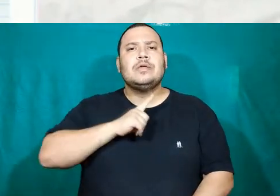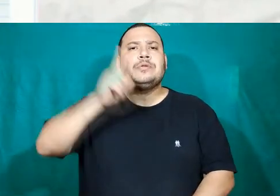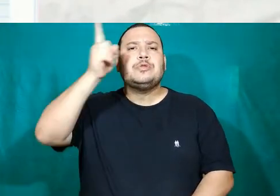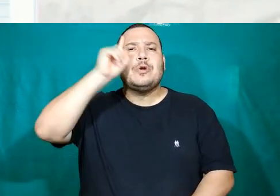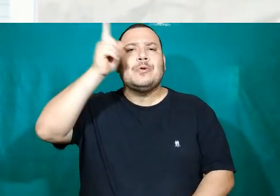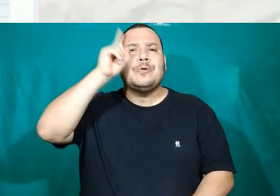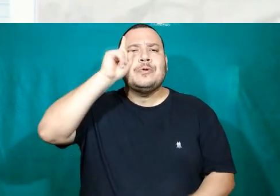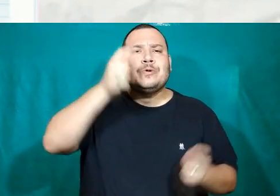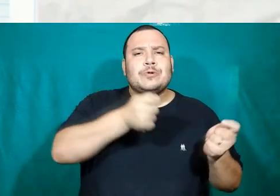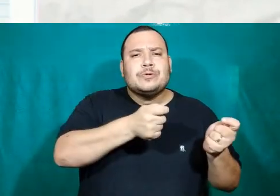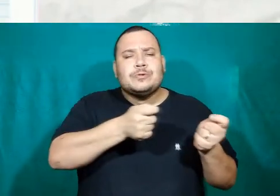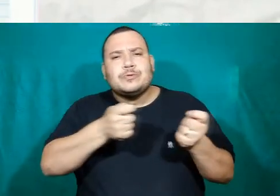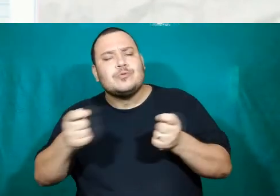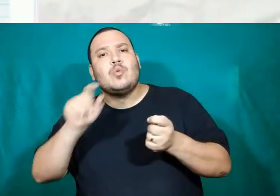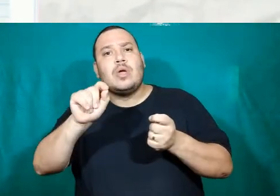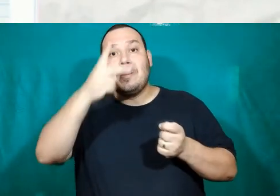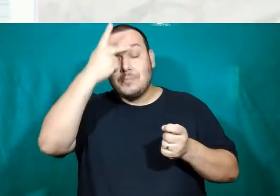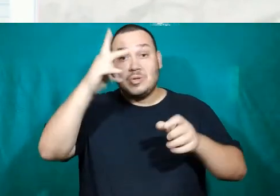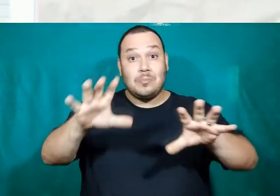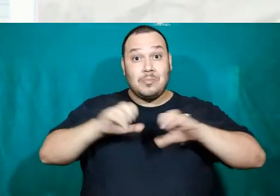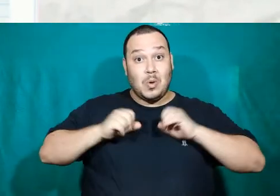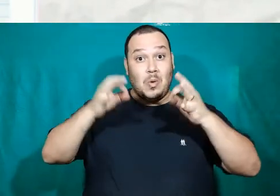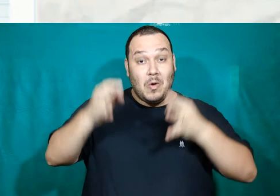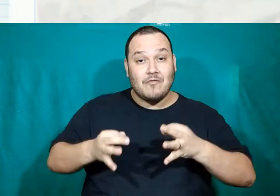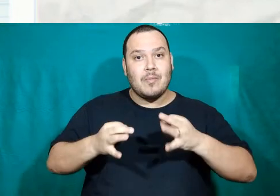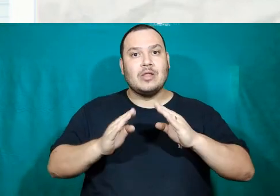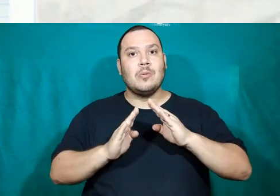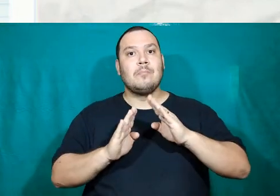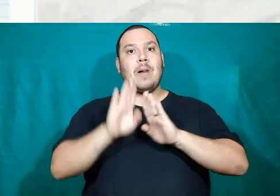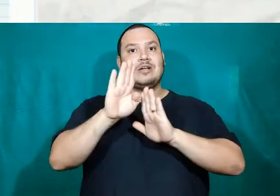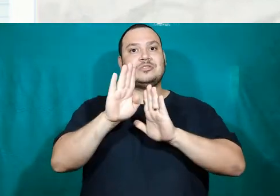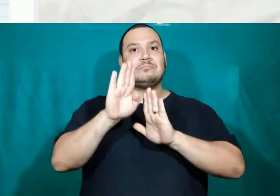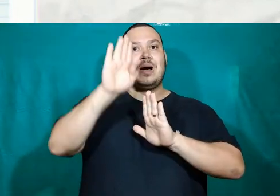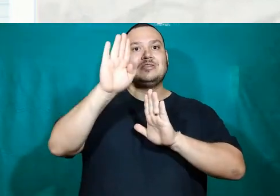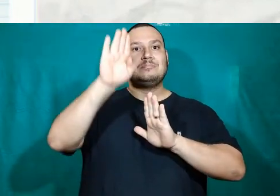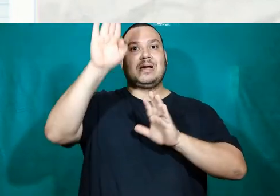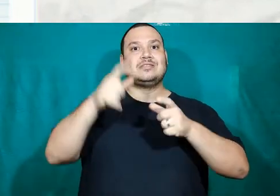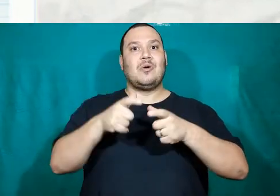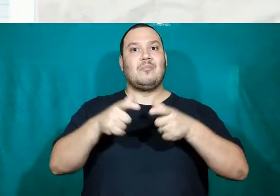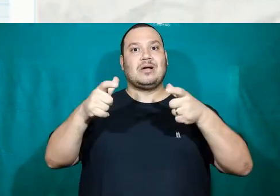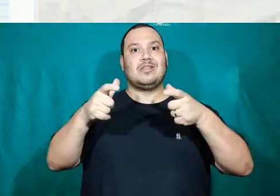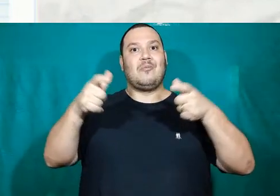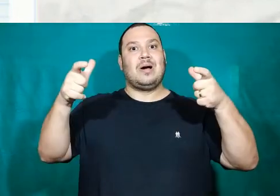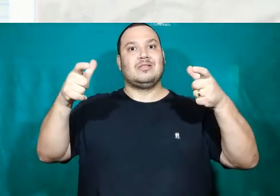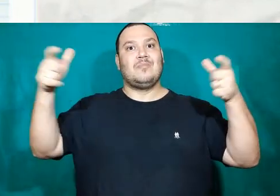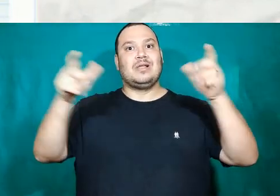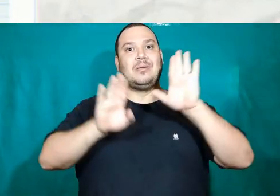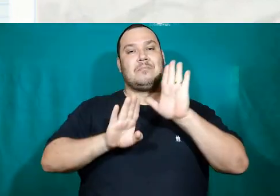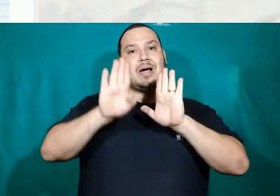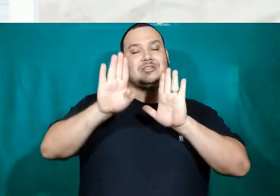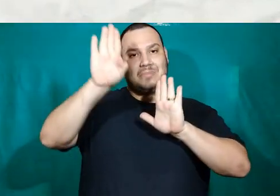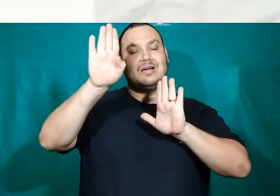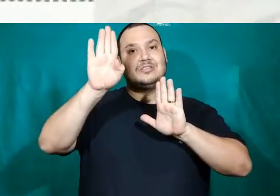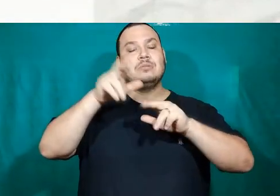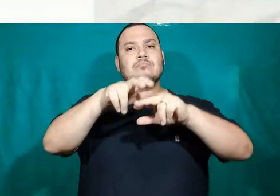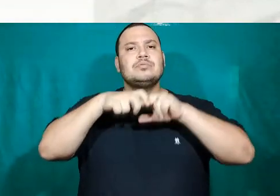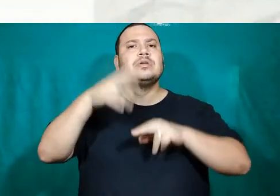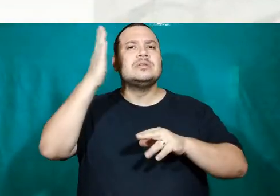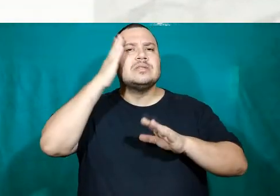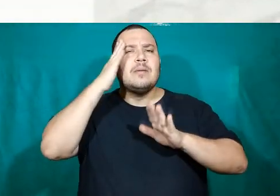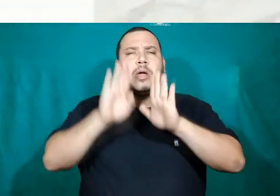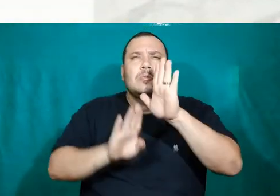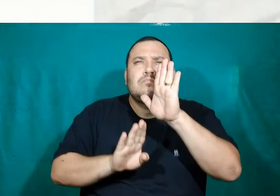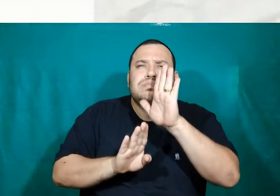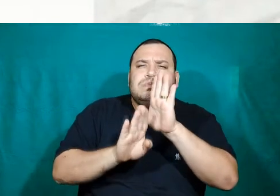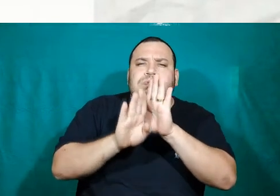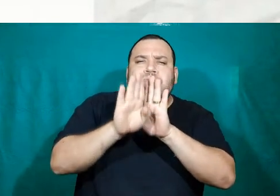passa, o número de infectados é ainda maior que o do dia anterior. Por isso fala-se que o pico ainda irá acontecer. Sabemos que esse pico chegou